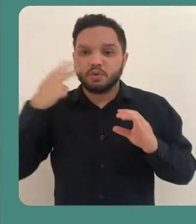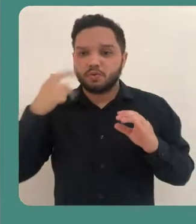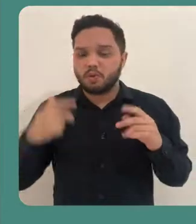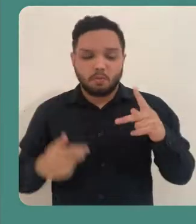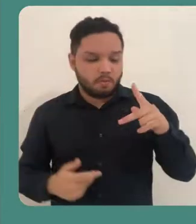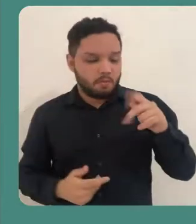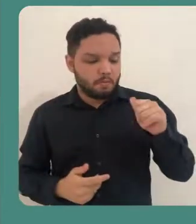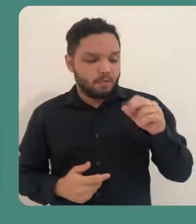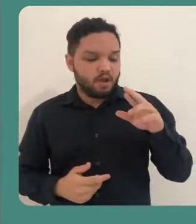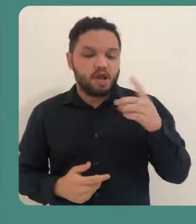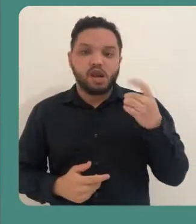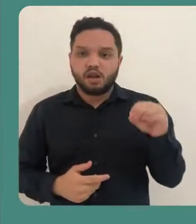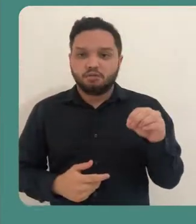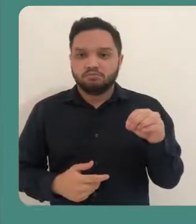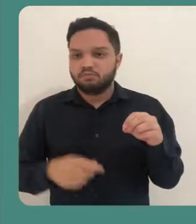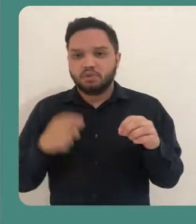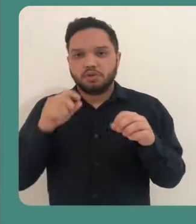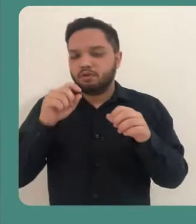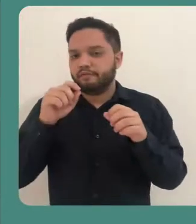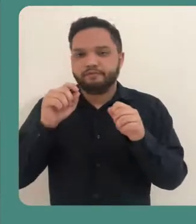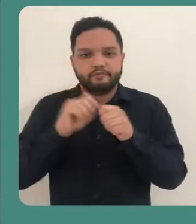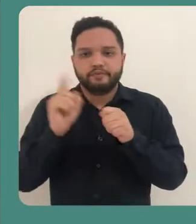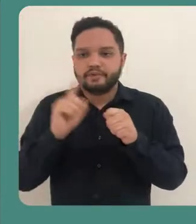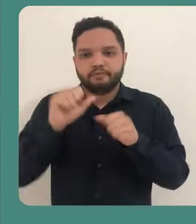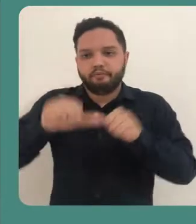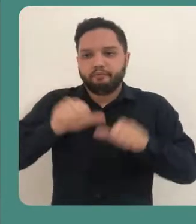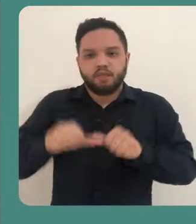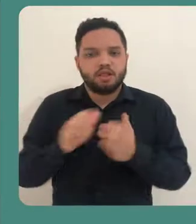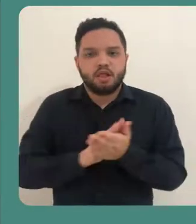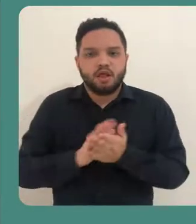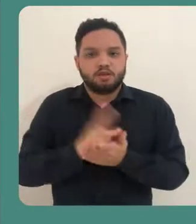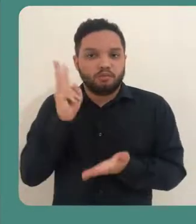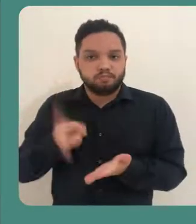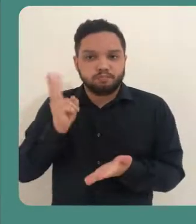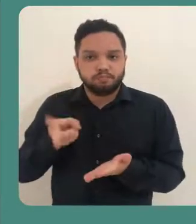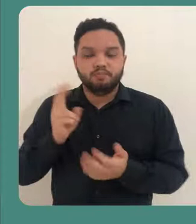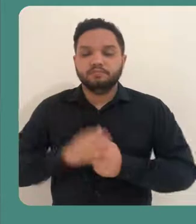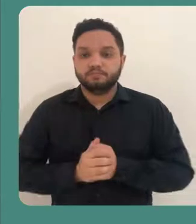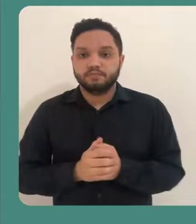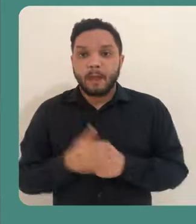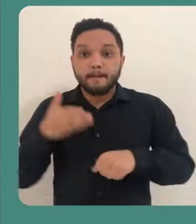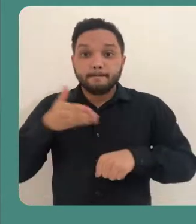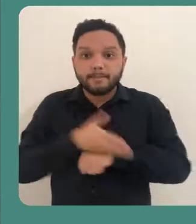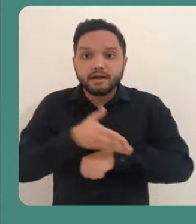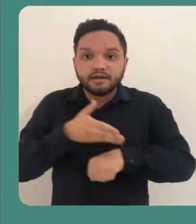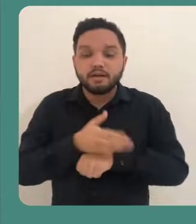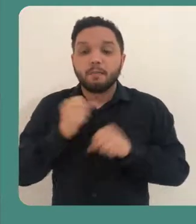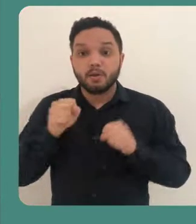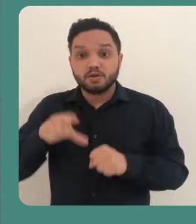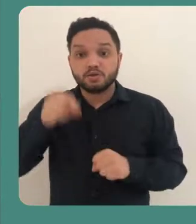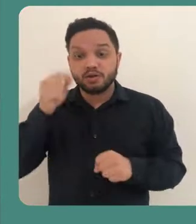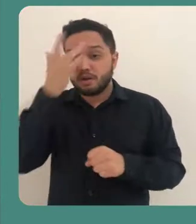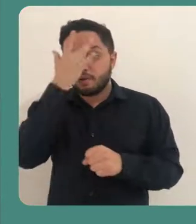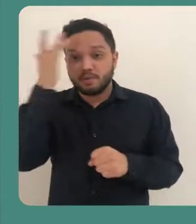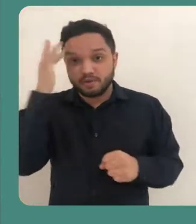nenhuma dela em participantes você pode escolher usuários e atribuir papel de moderador